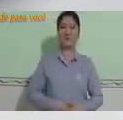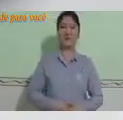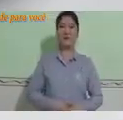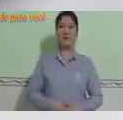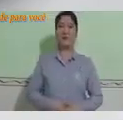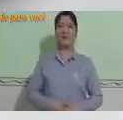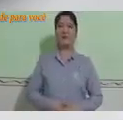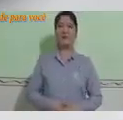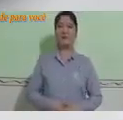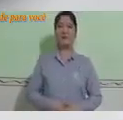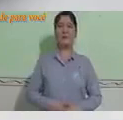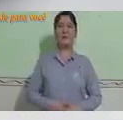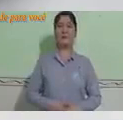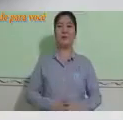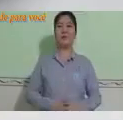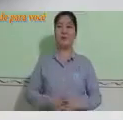ONDASGUNDAE acento agudo,